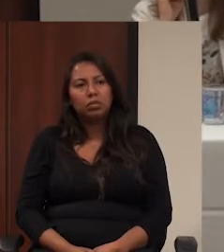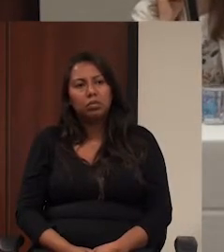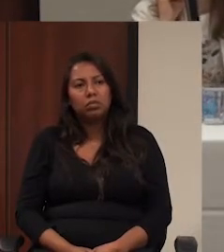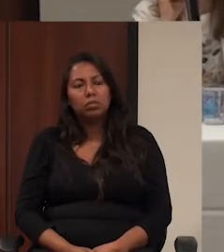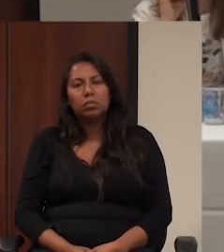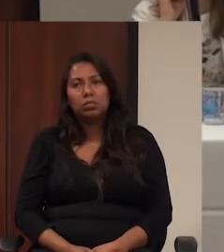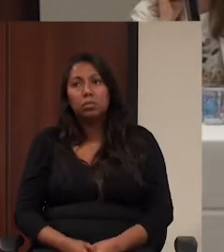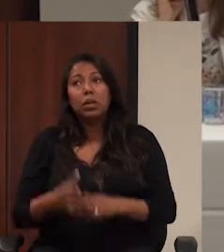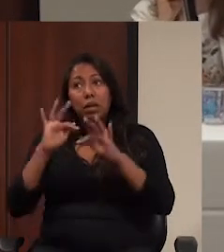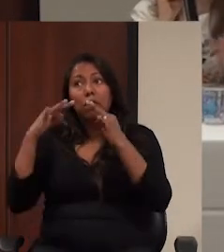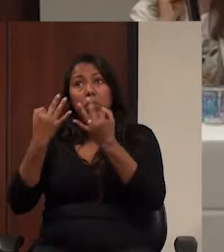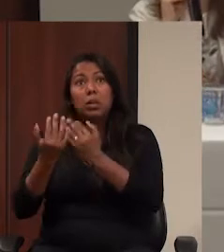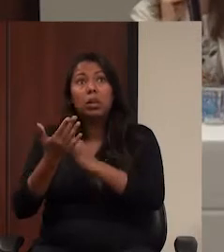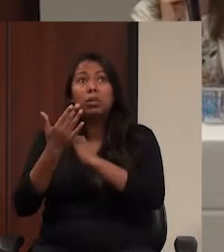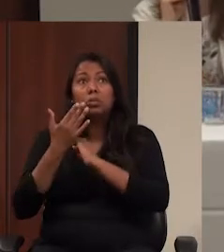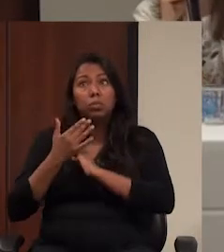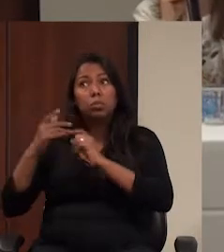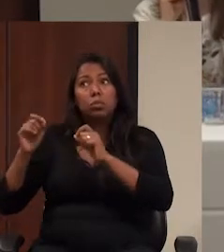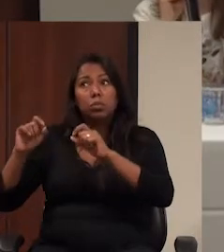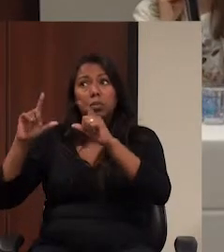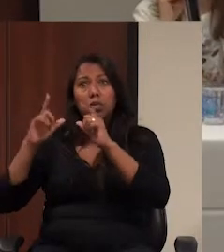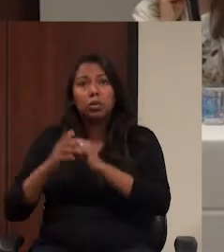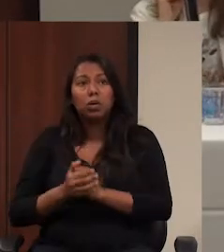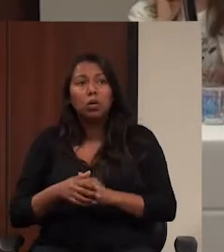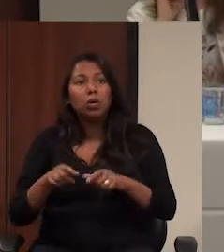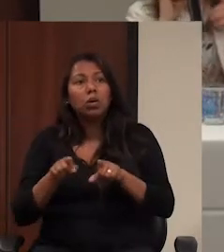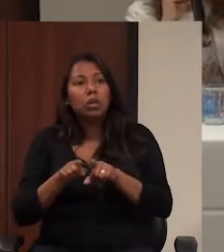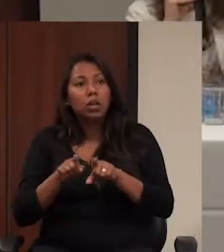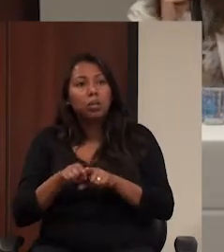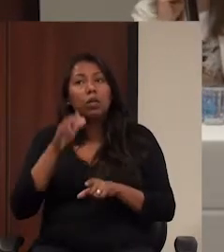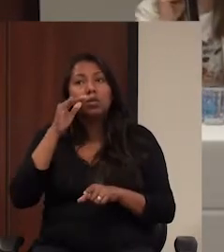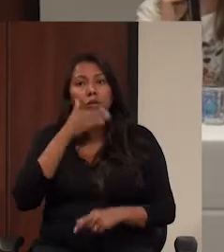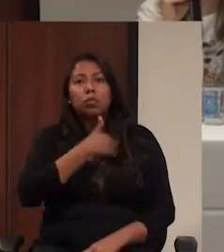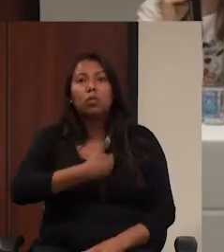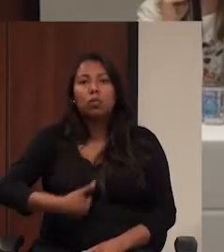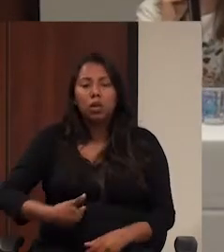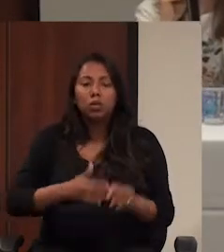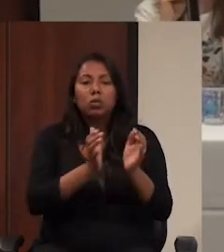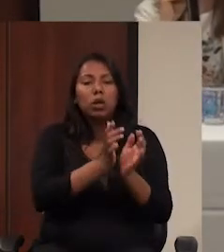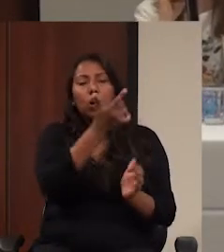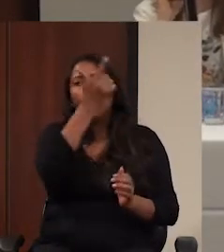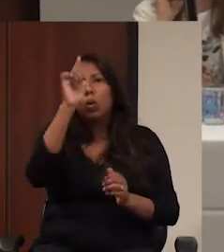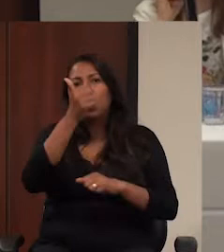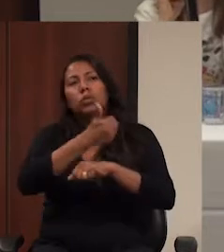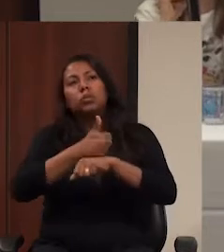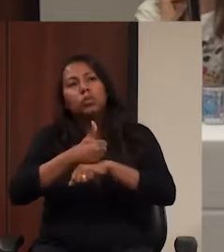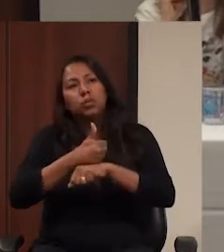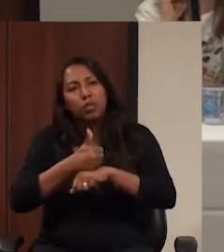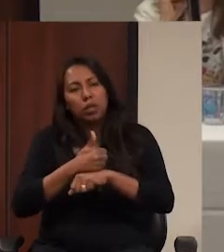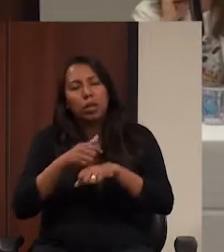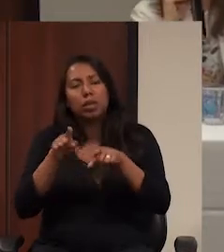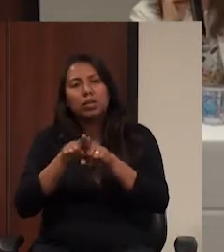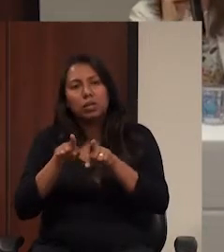apoio de membros da família, de funcionários públicos, de organizações e de outros profissionais em geral, a demanda de terem as pessoas com